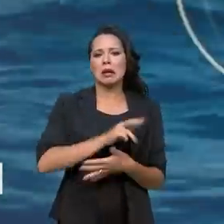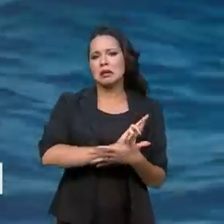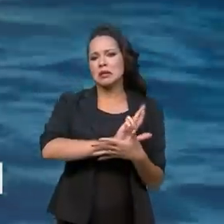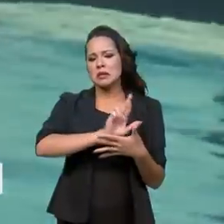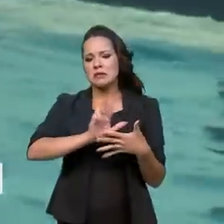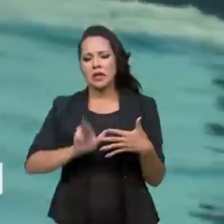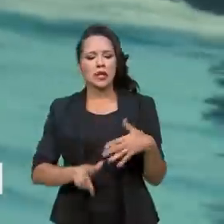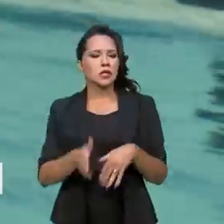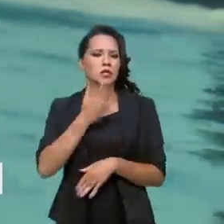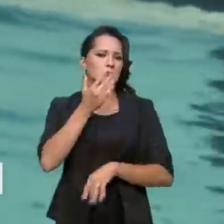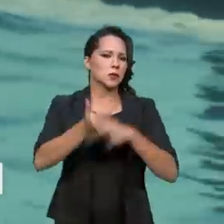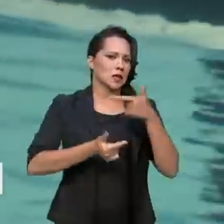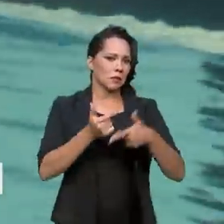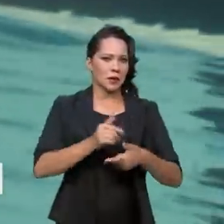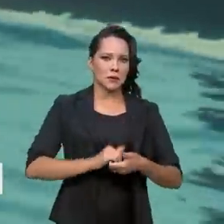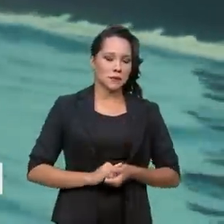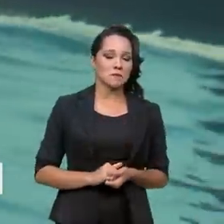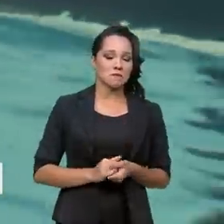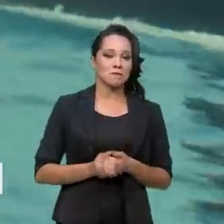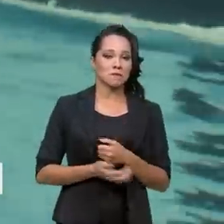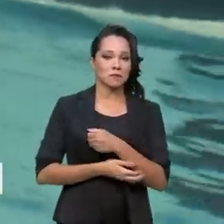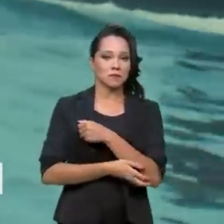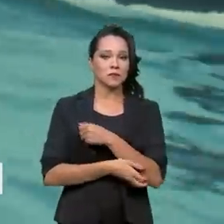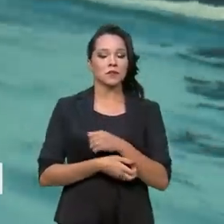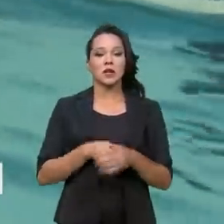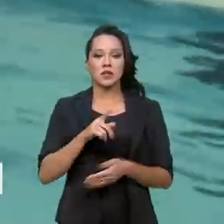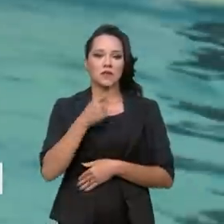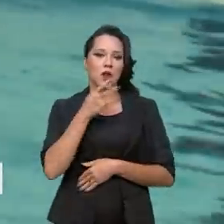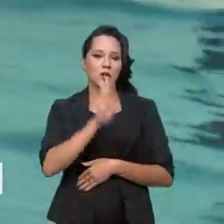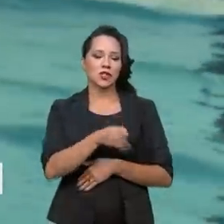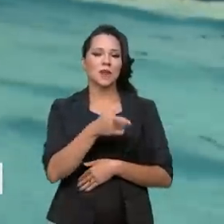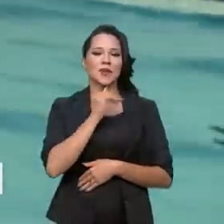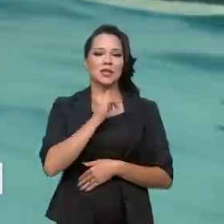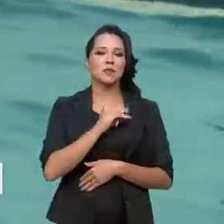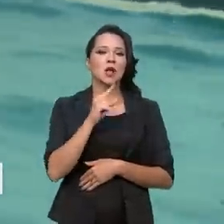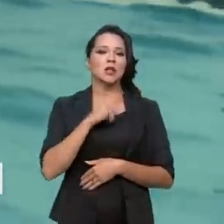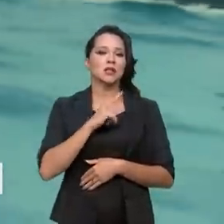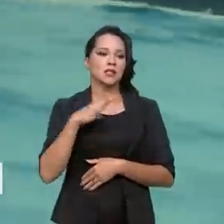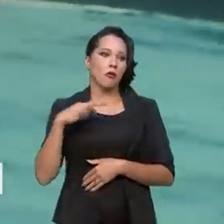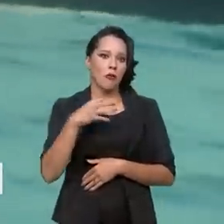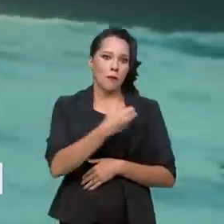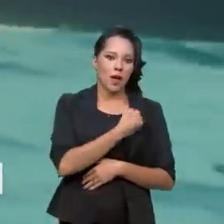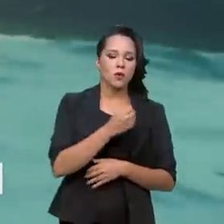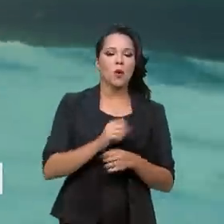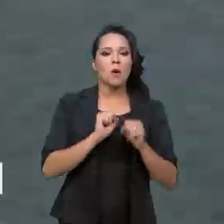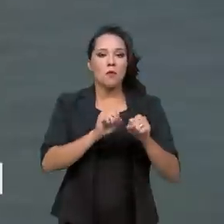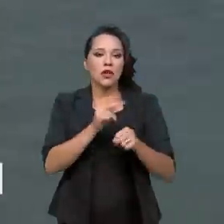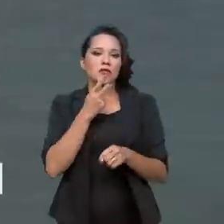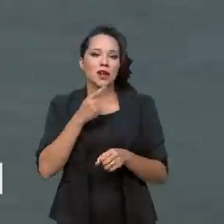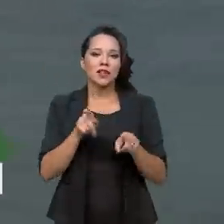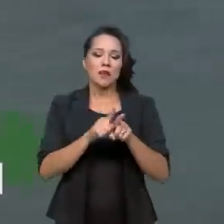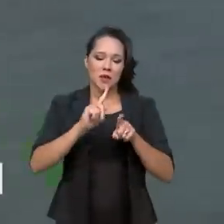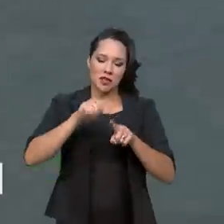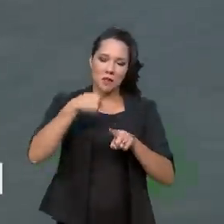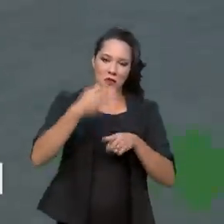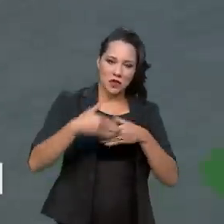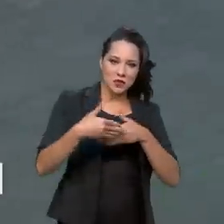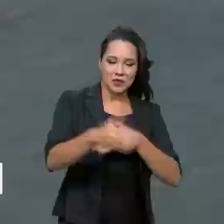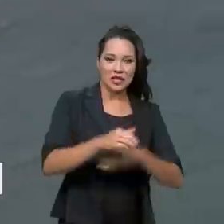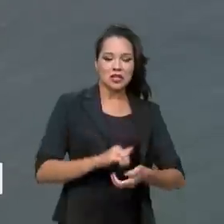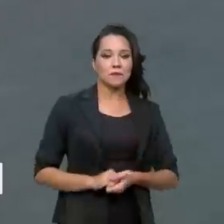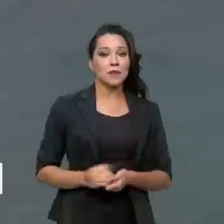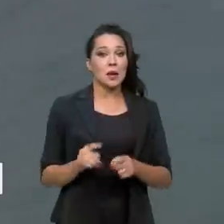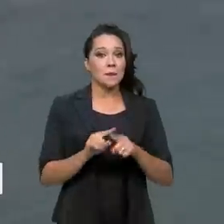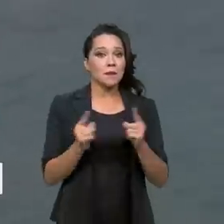vários tipos de atividades. Você mencionou a questão do socorro e salvamento, nós podemos falar sobre ele um pouquinho adiante, mas